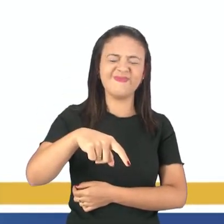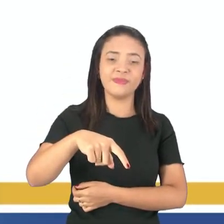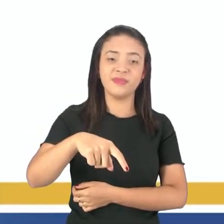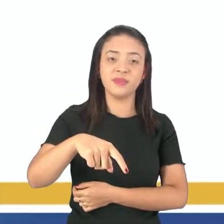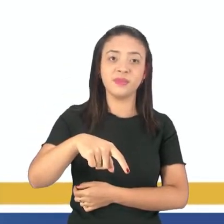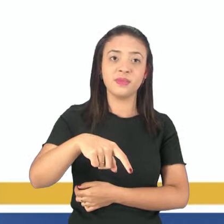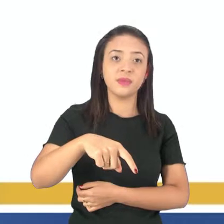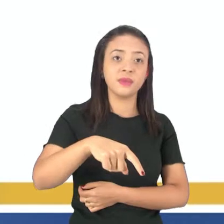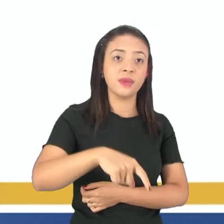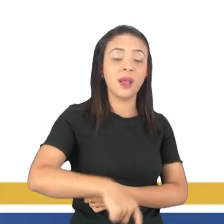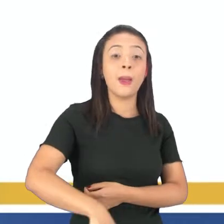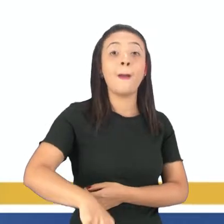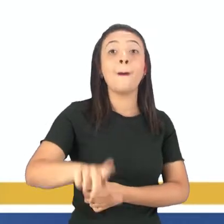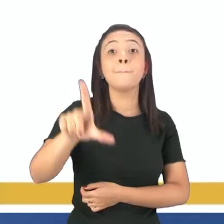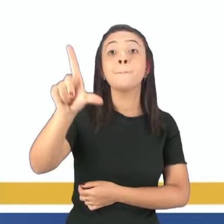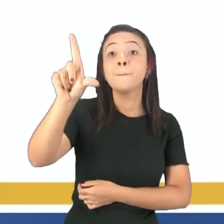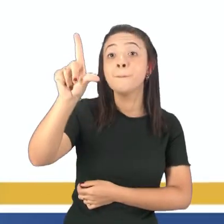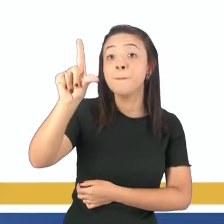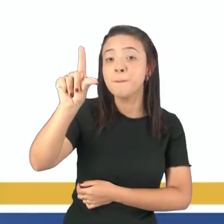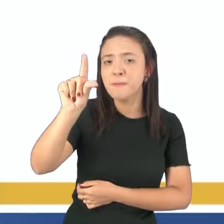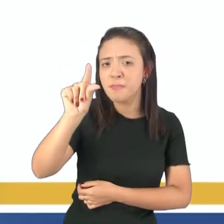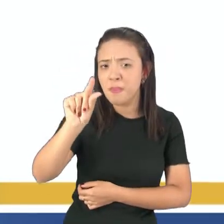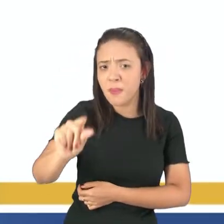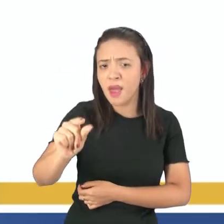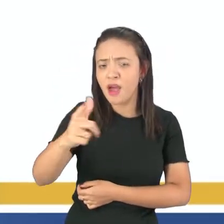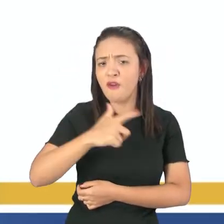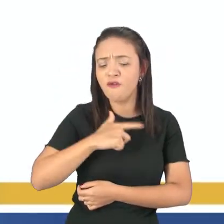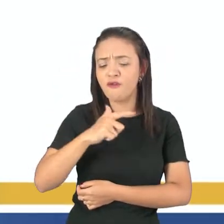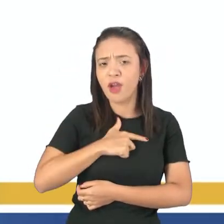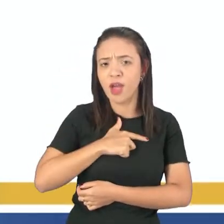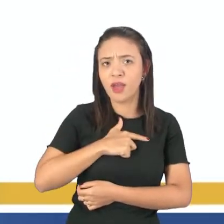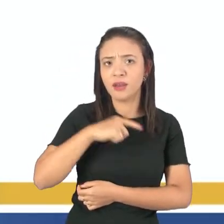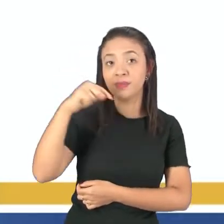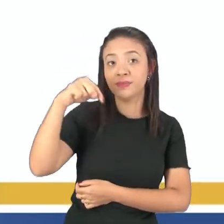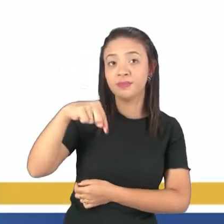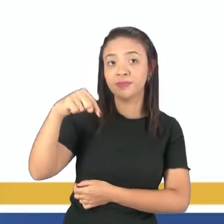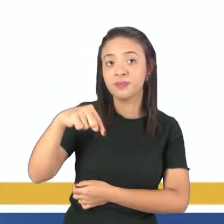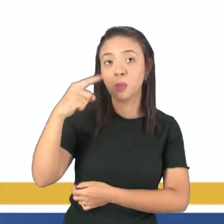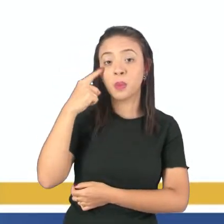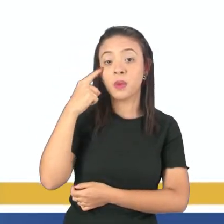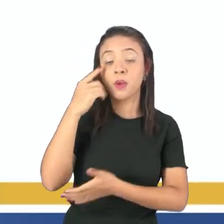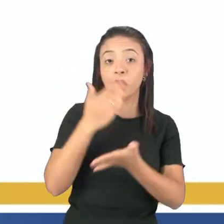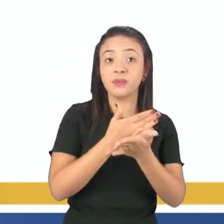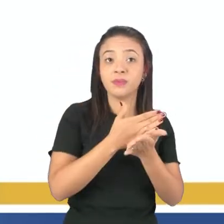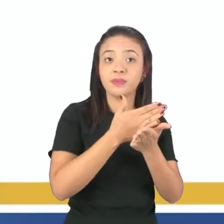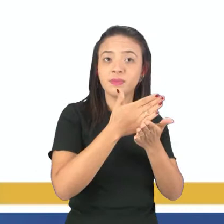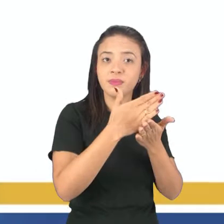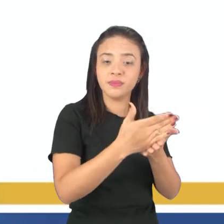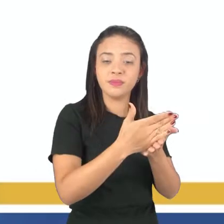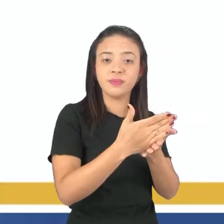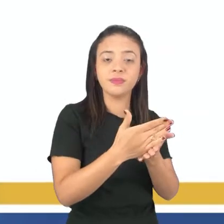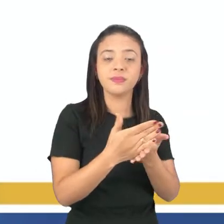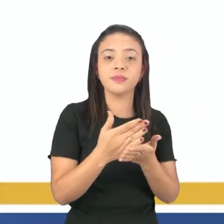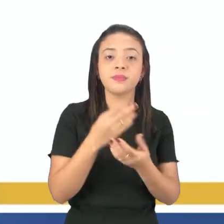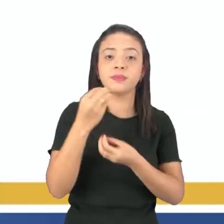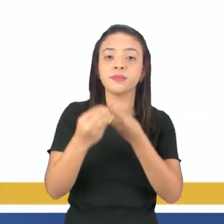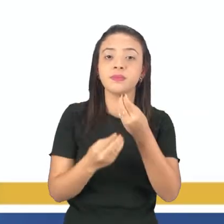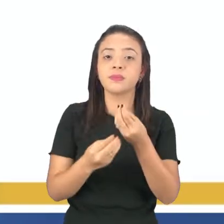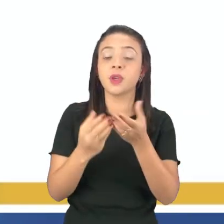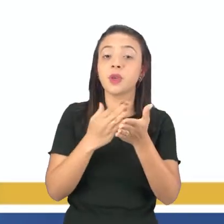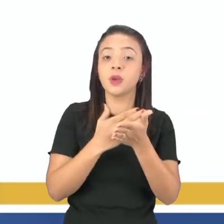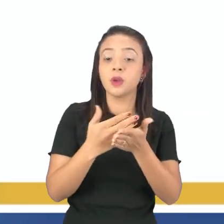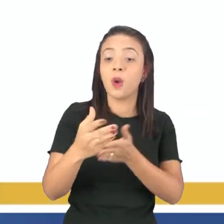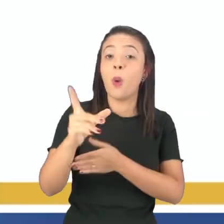o cara menos feio daqui, ok? Eu comecei lá pelo cara, mas a ordem aí que está escrita é o menos